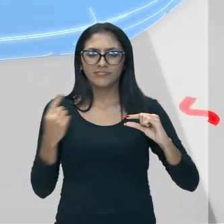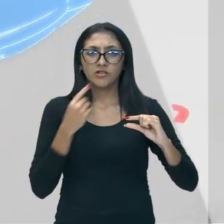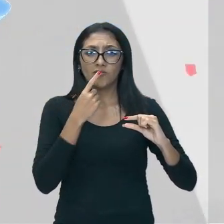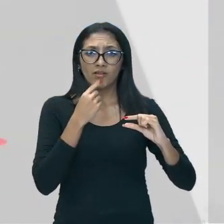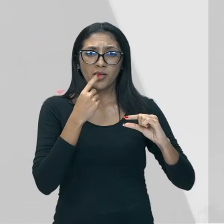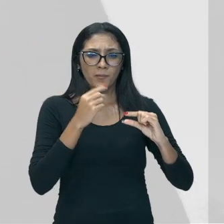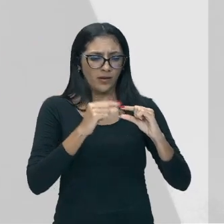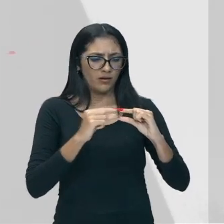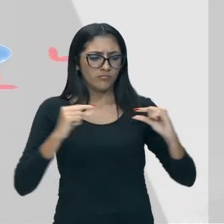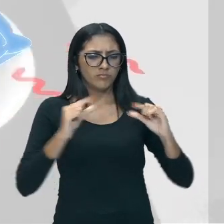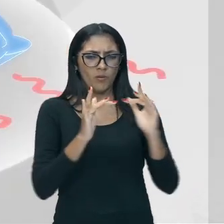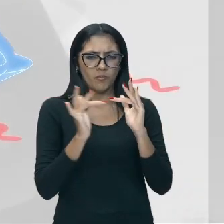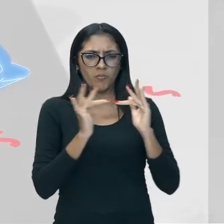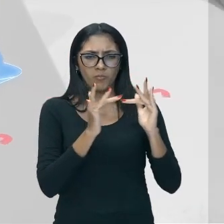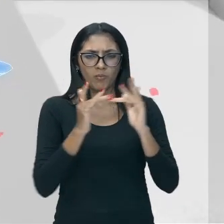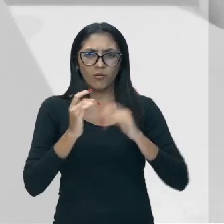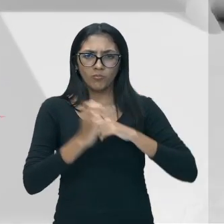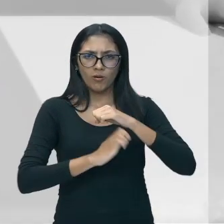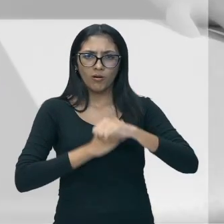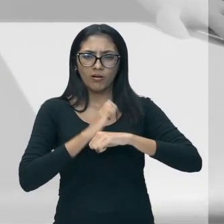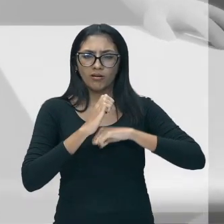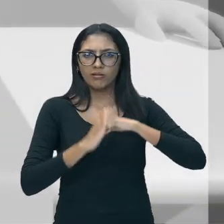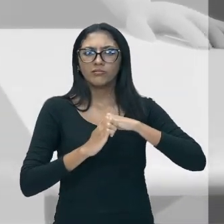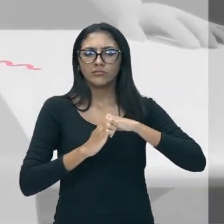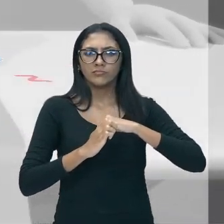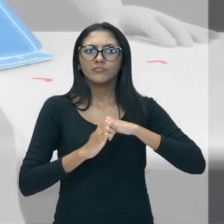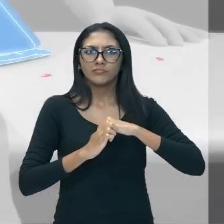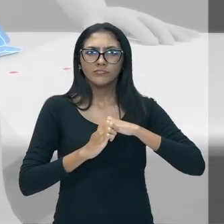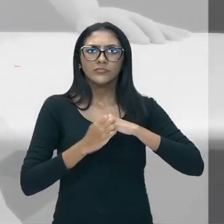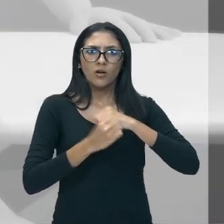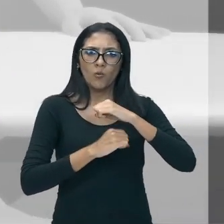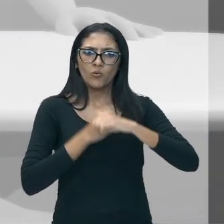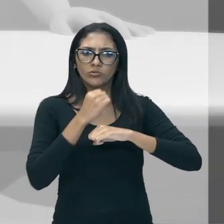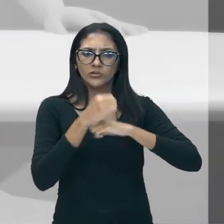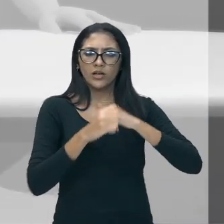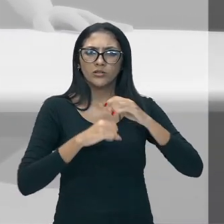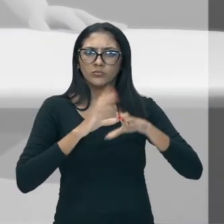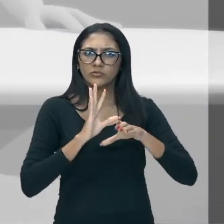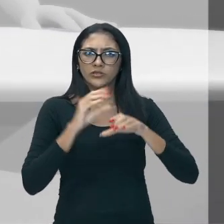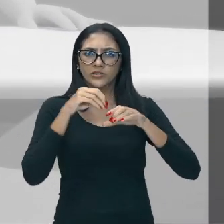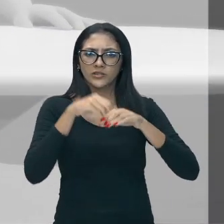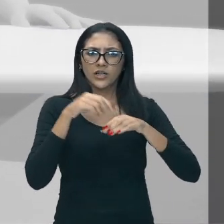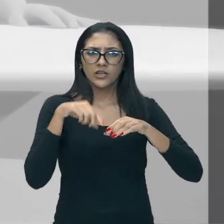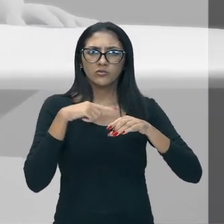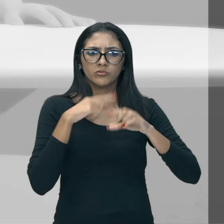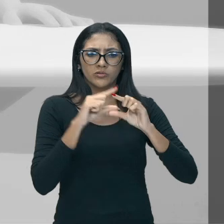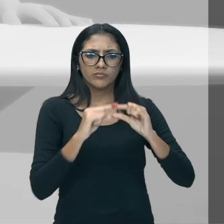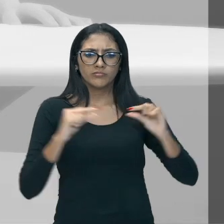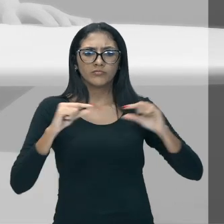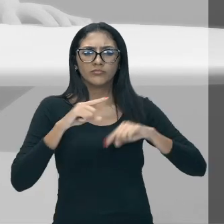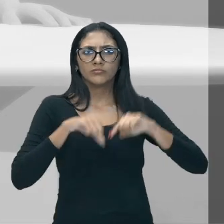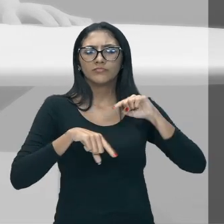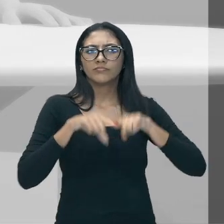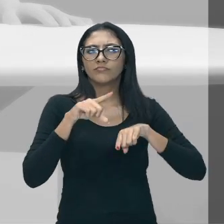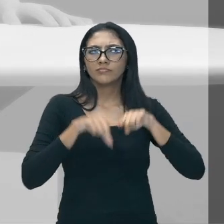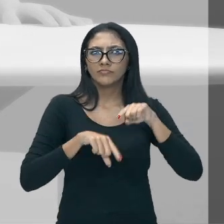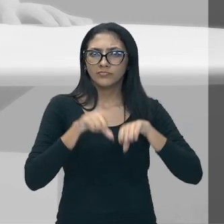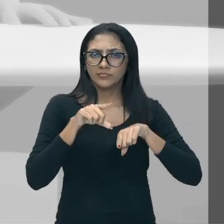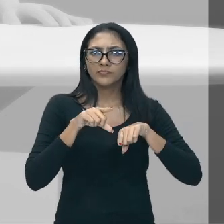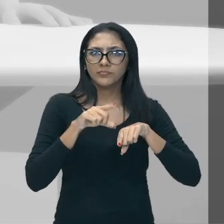Vejam aí. E os átomos que constituem a estrutura cristalina do material.